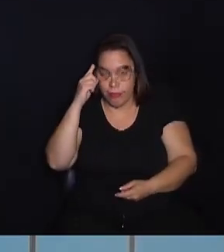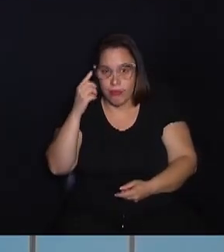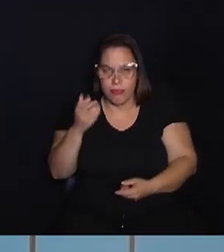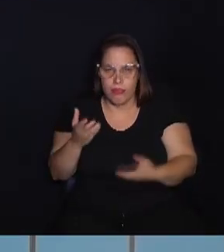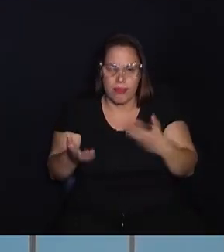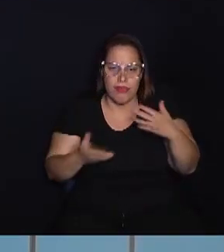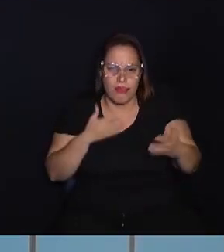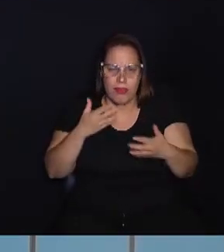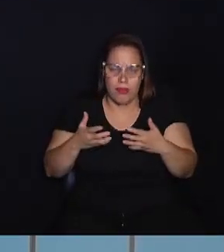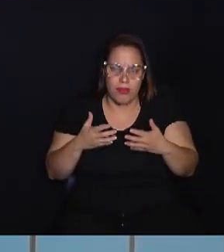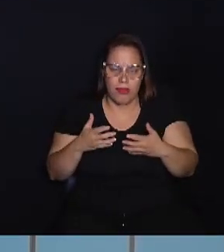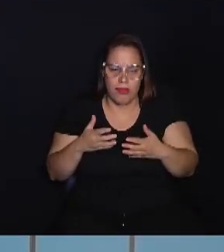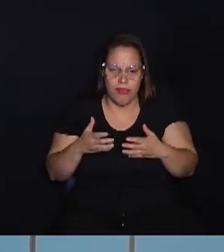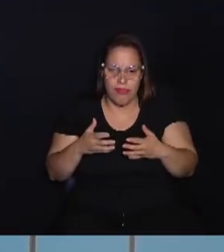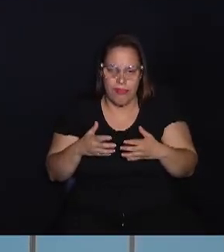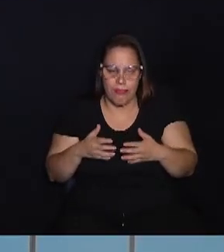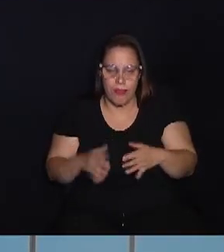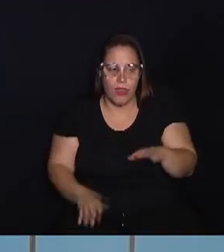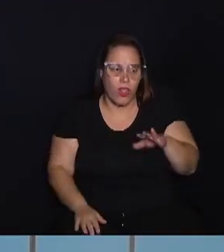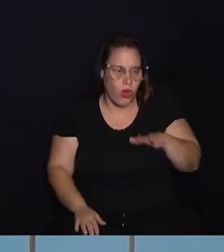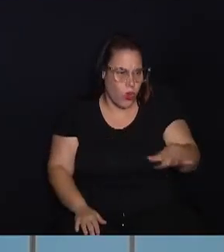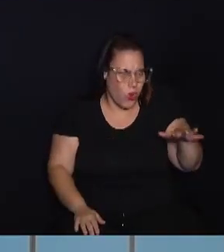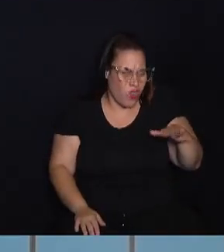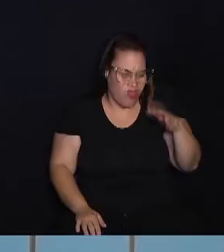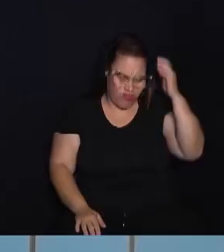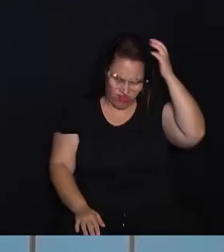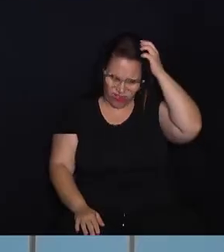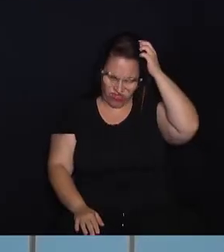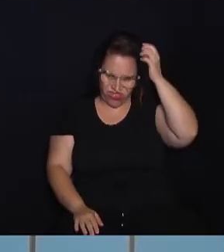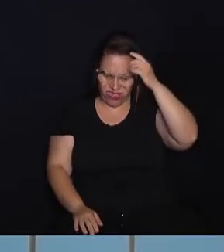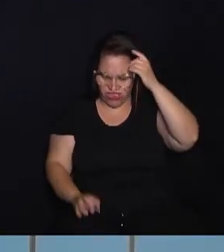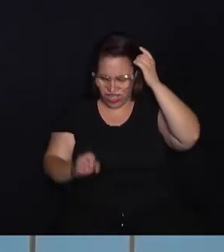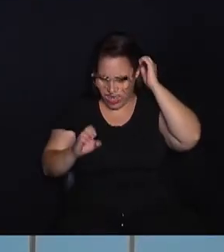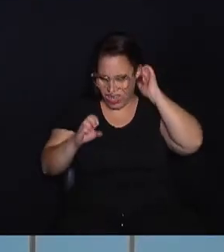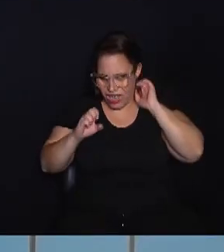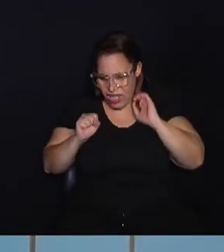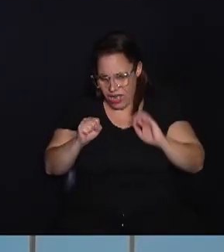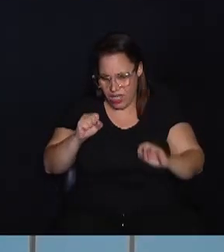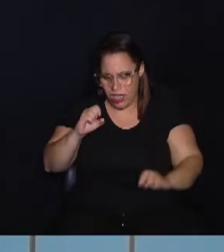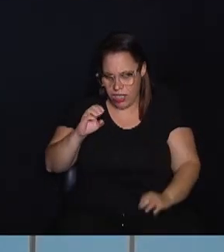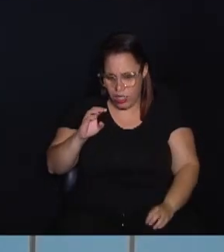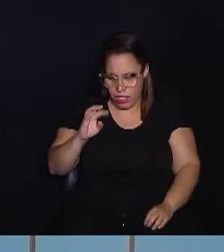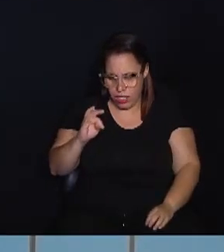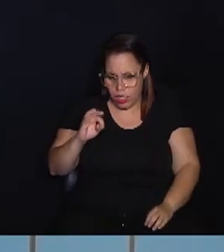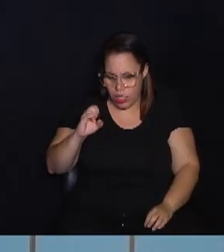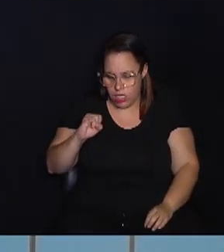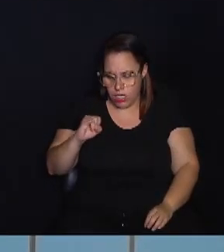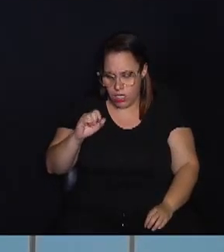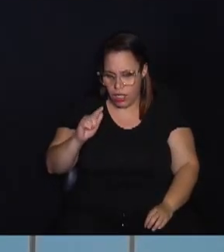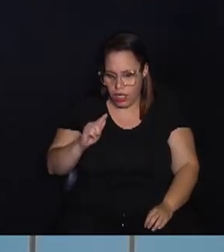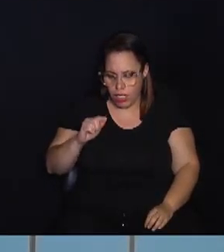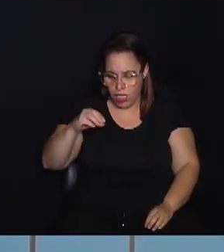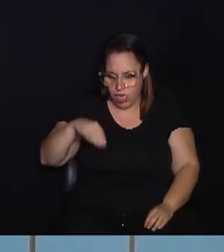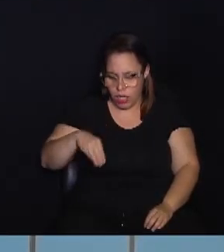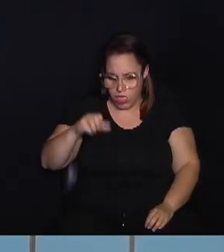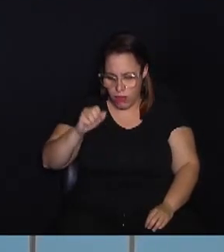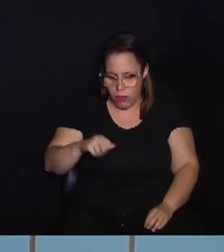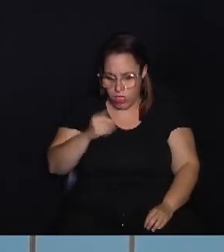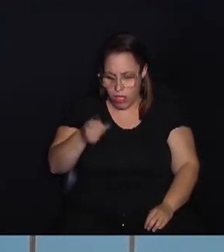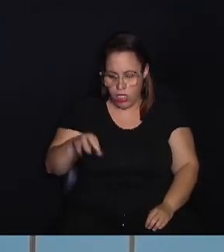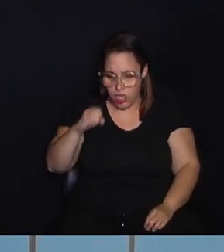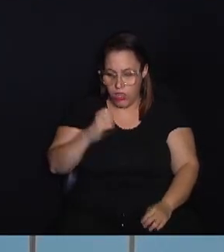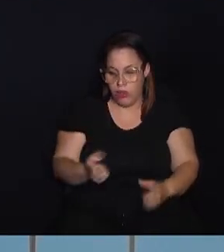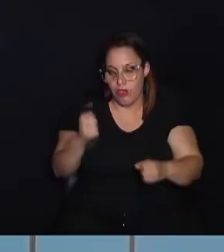mercado estigmatizado. E essa estigmatização faz com que ele não se reinsira, ele recai e